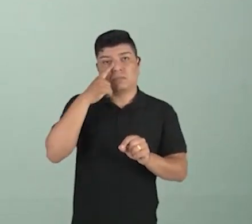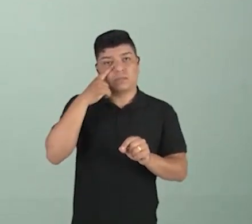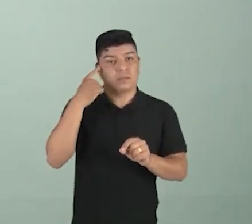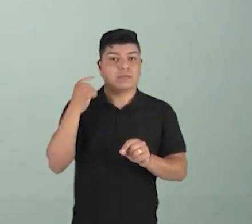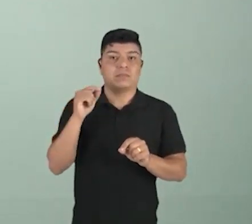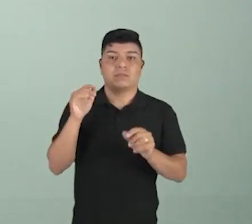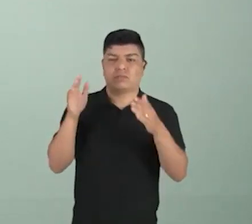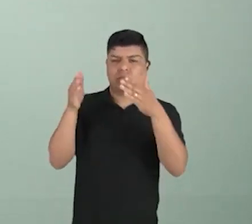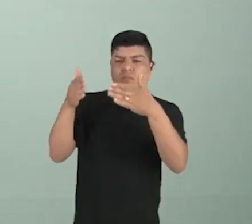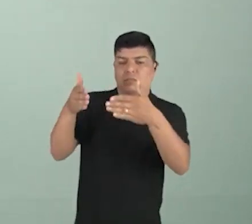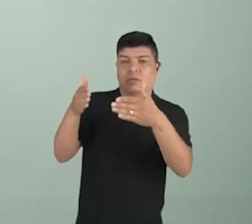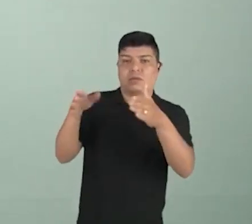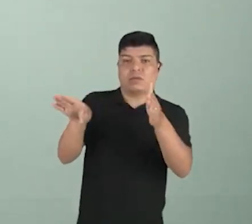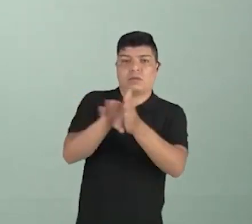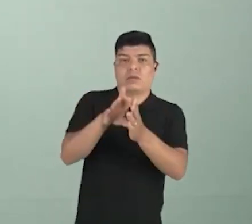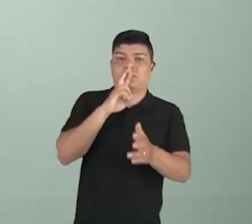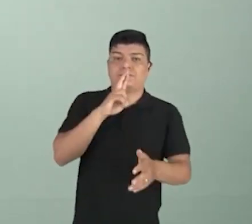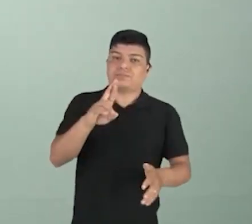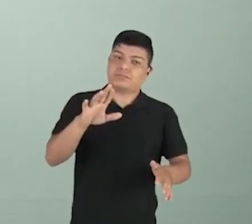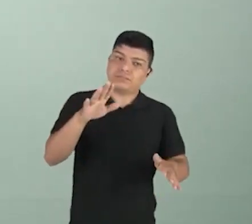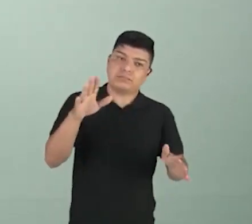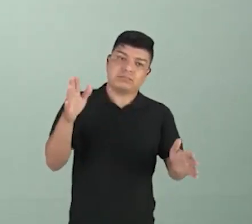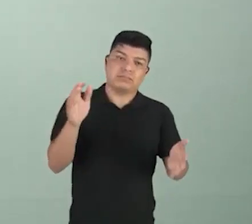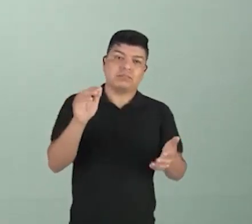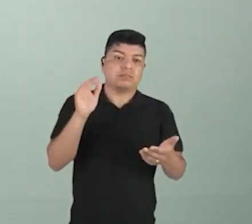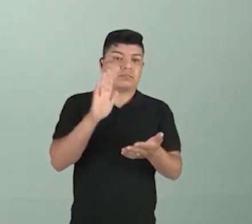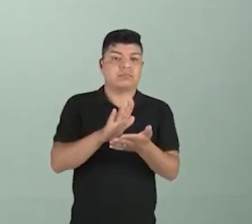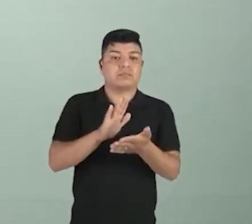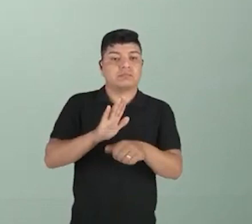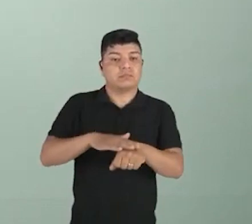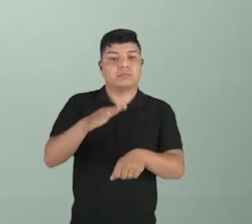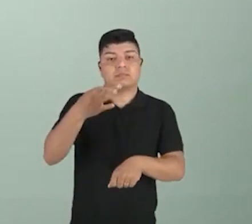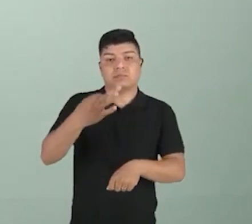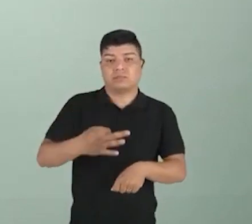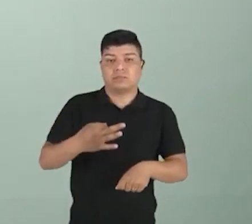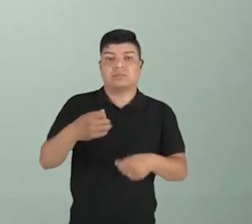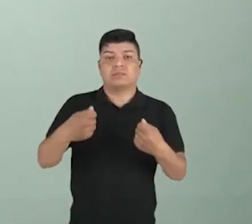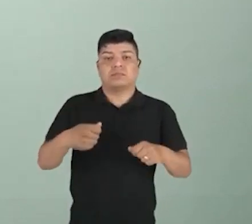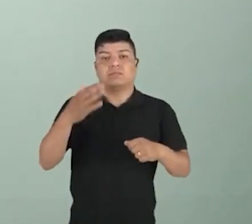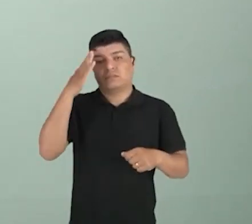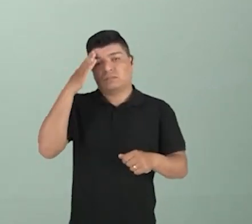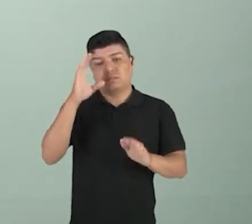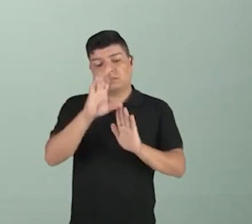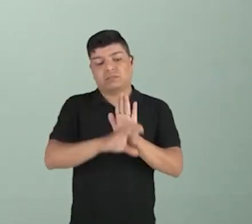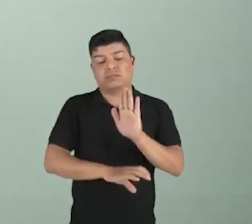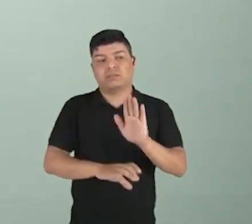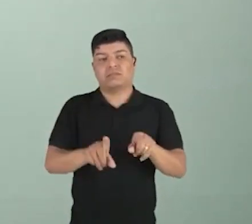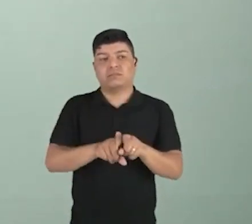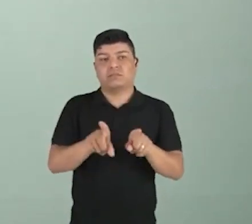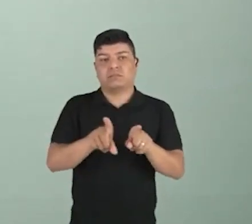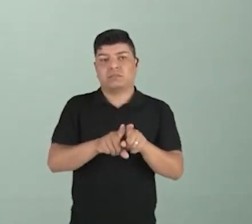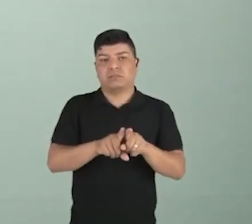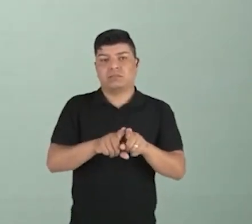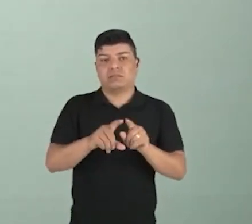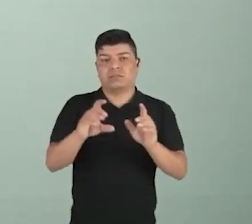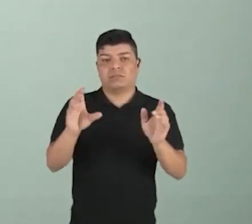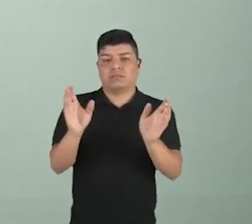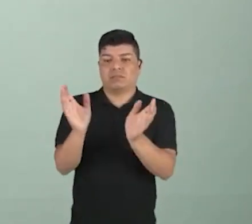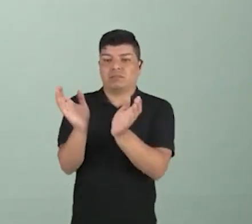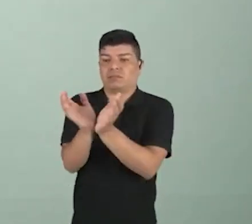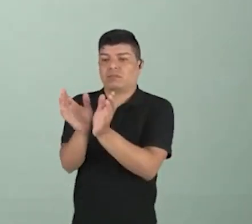um norte para você chegar à resposta mais adequada. Então, você precisa saber conceitos sobre essas